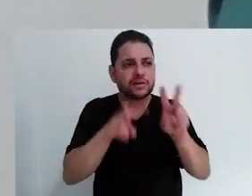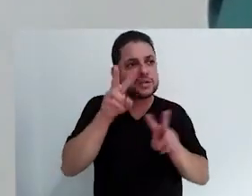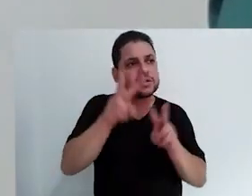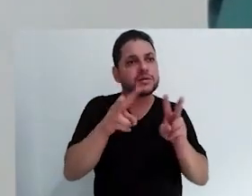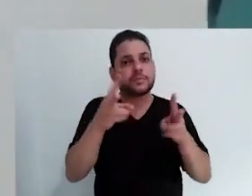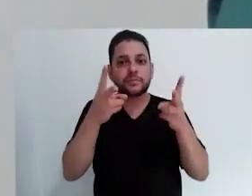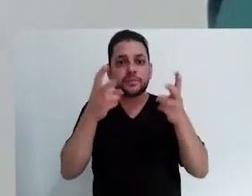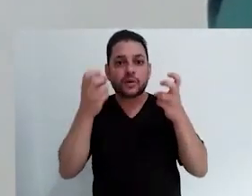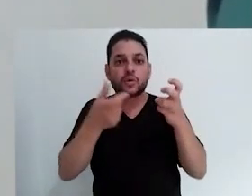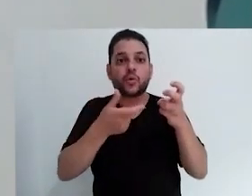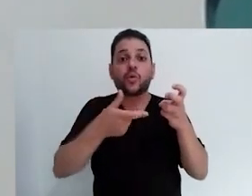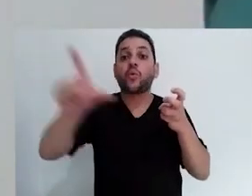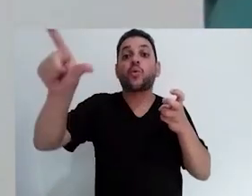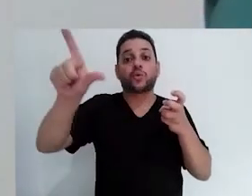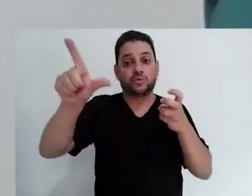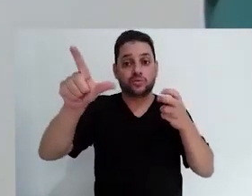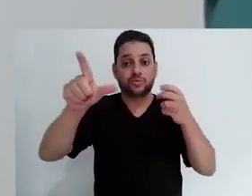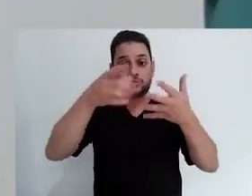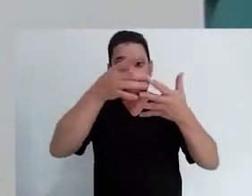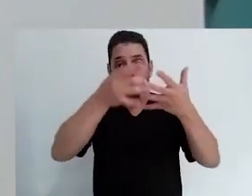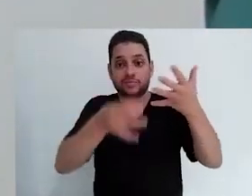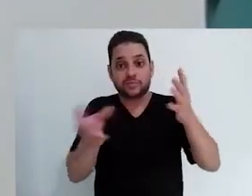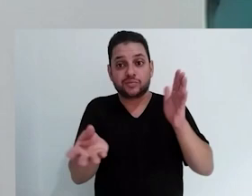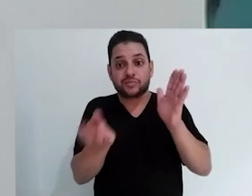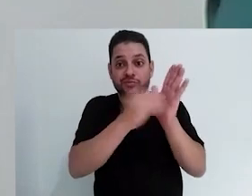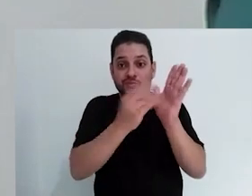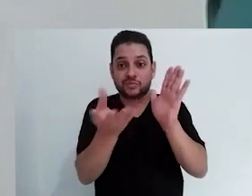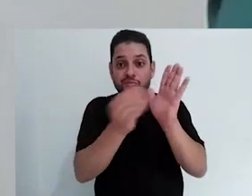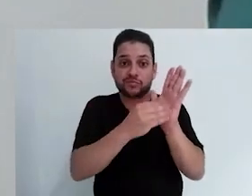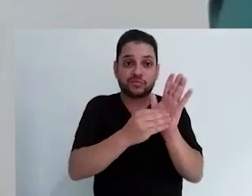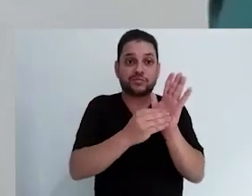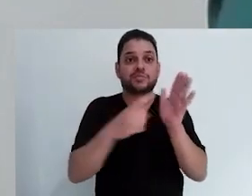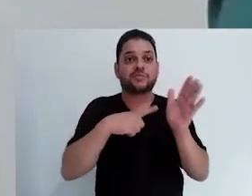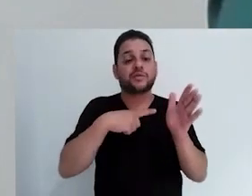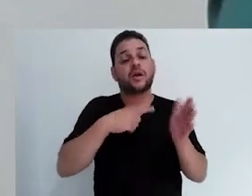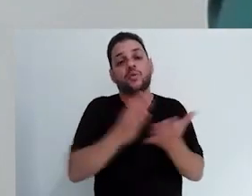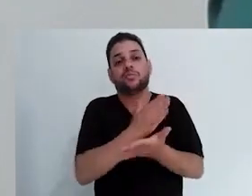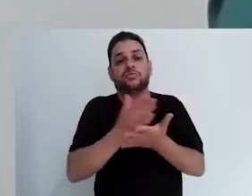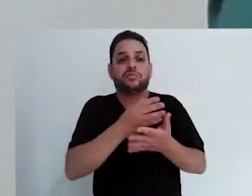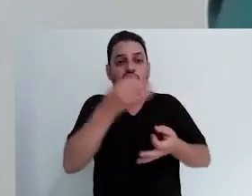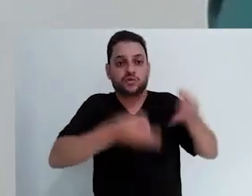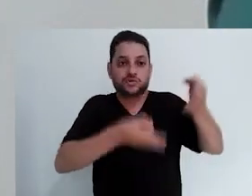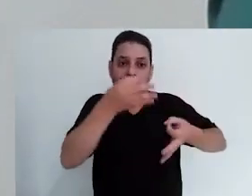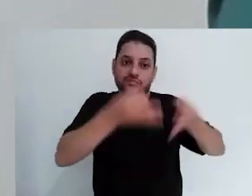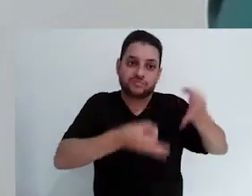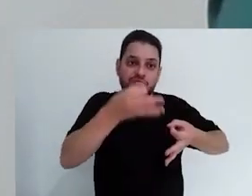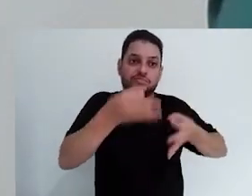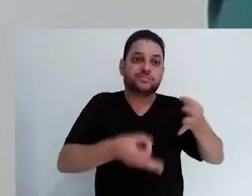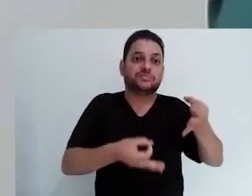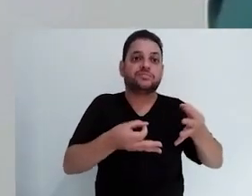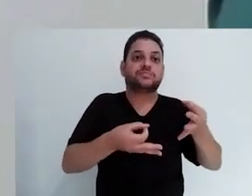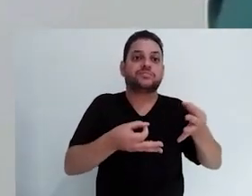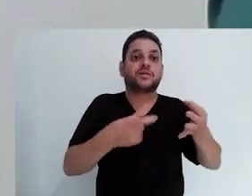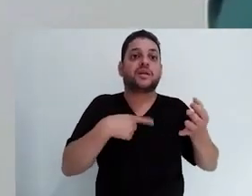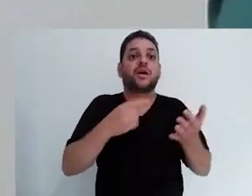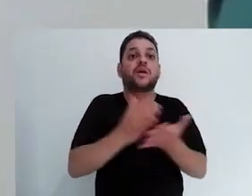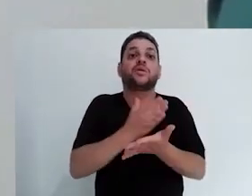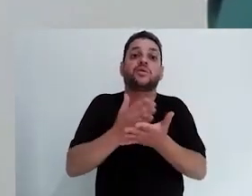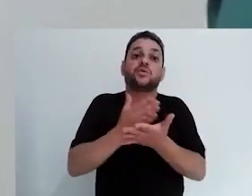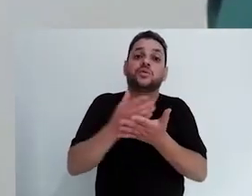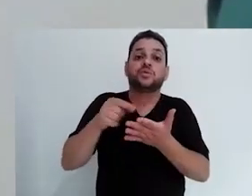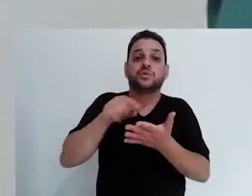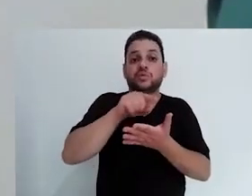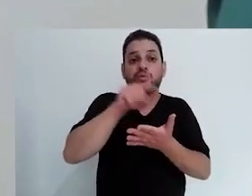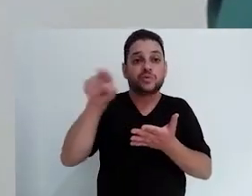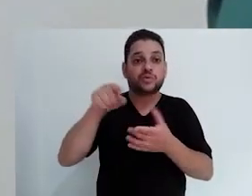outros critérios. Esses critérios que atendiam muito bem aos juizados, eles acabavam por excluir algumas unidades que